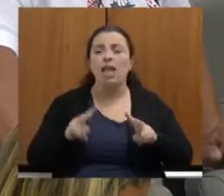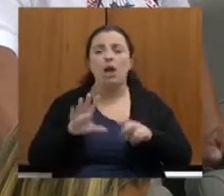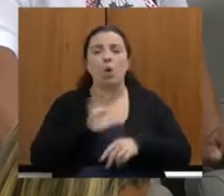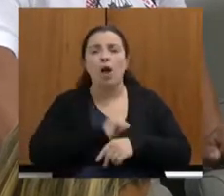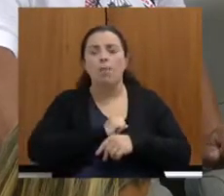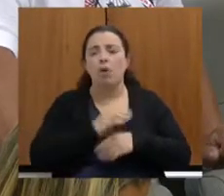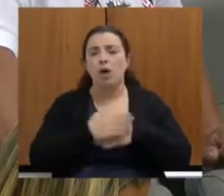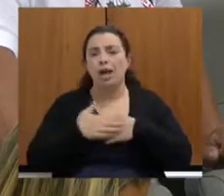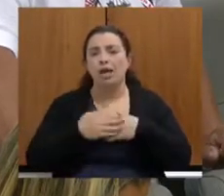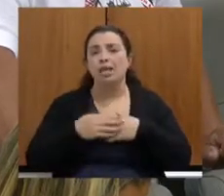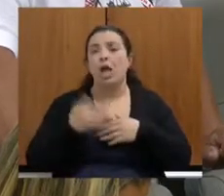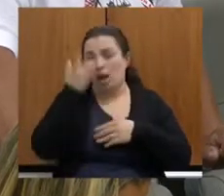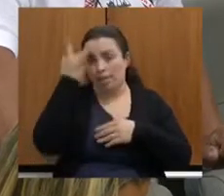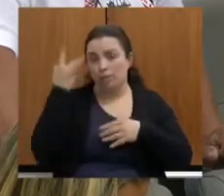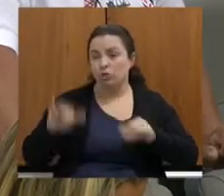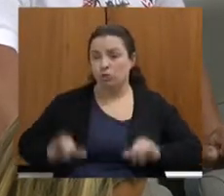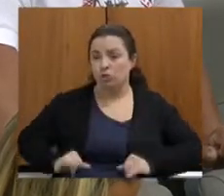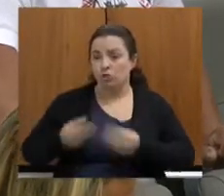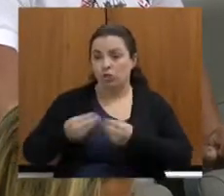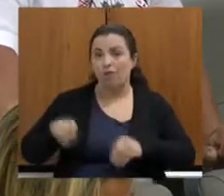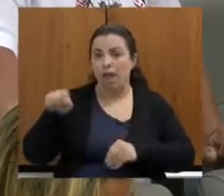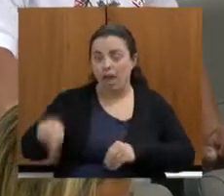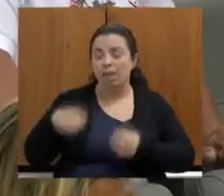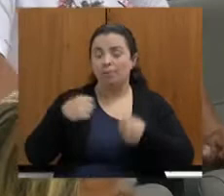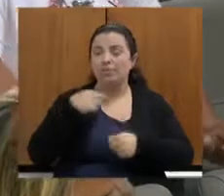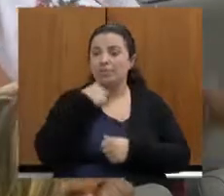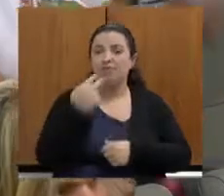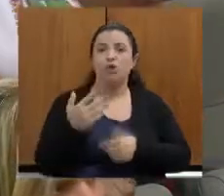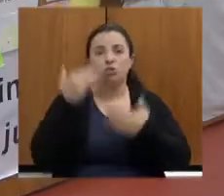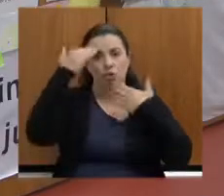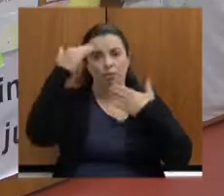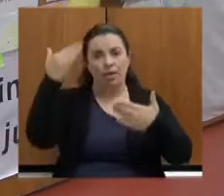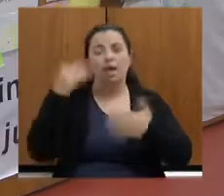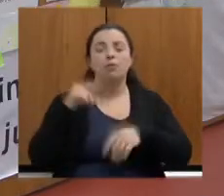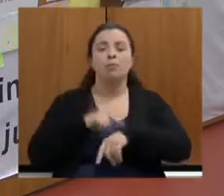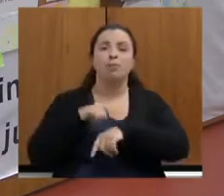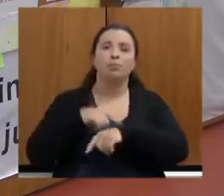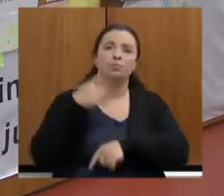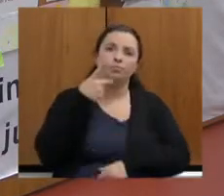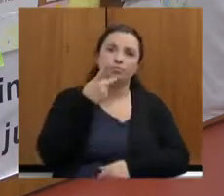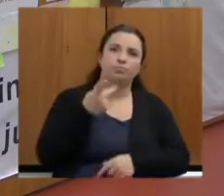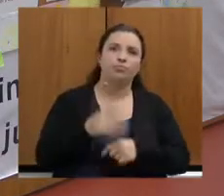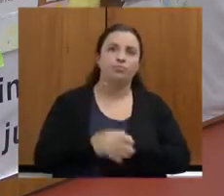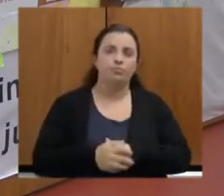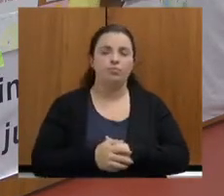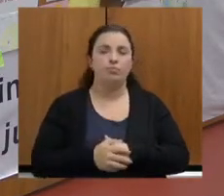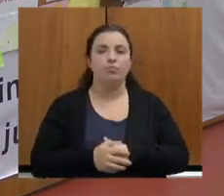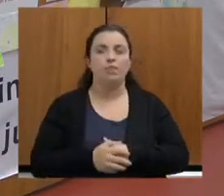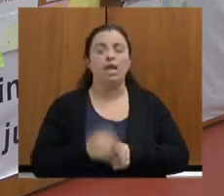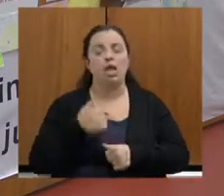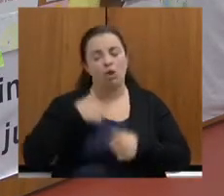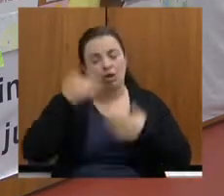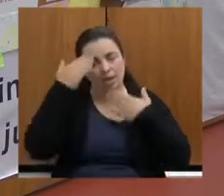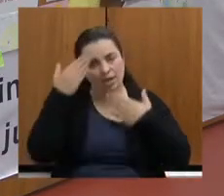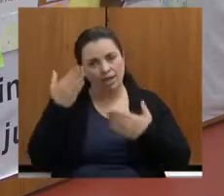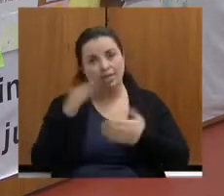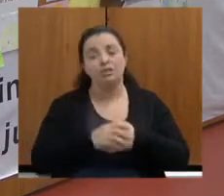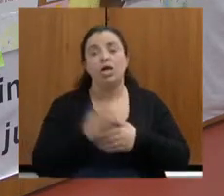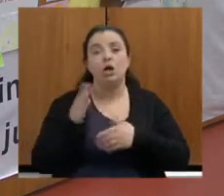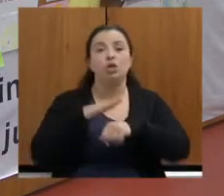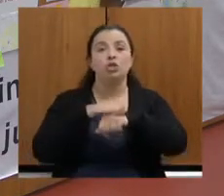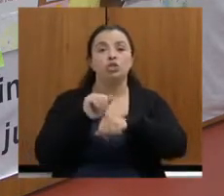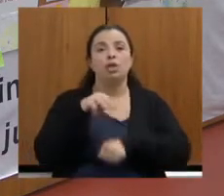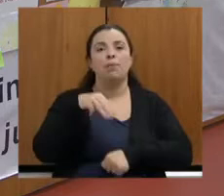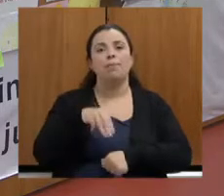precisa ter voz eu agradeço aí a oportunidade Eu que agradeço e vou chamar agora